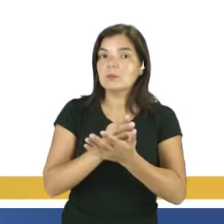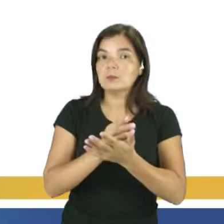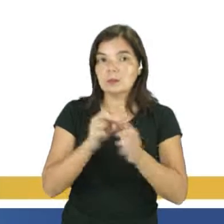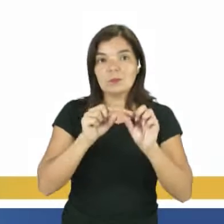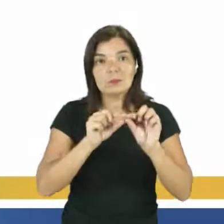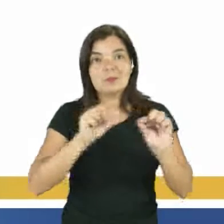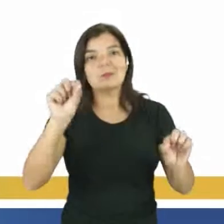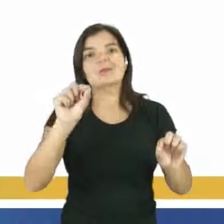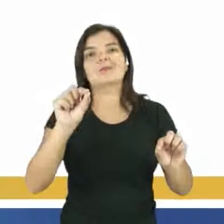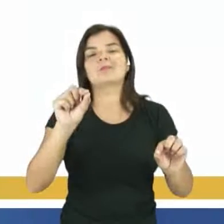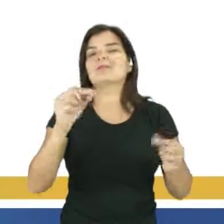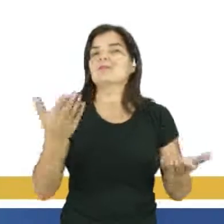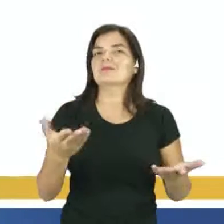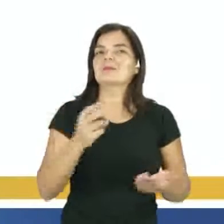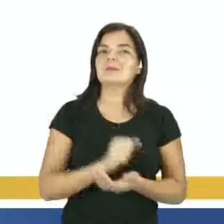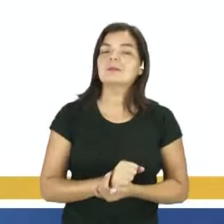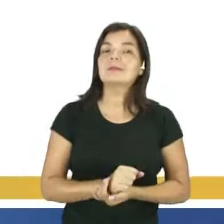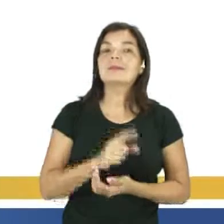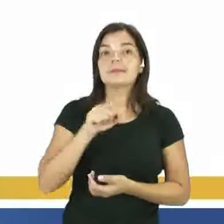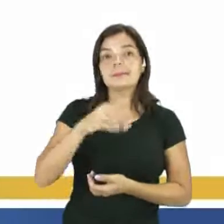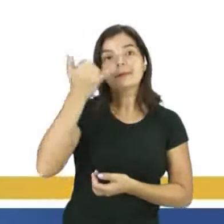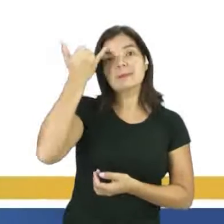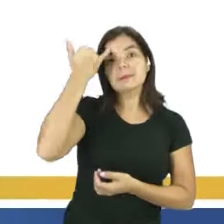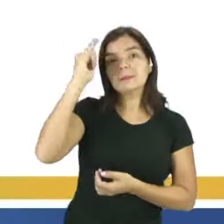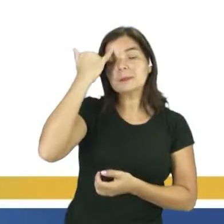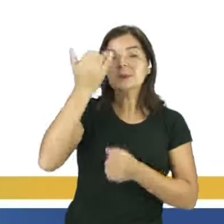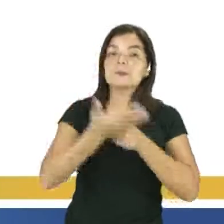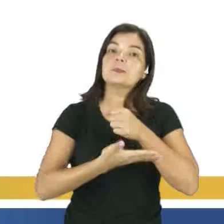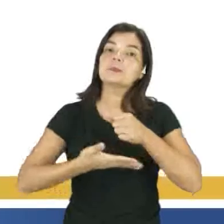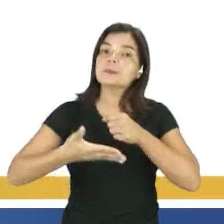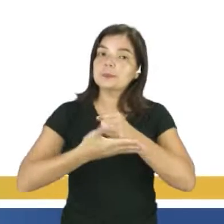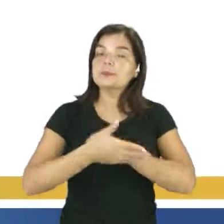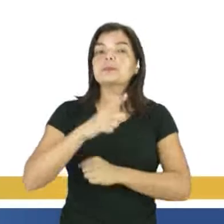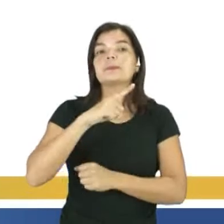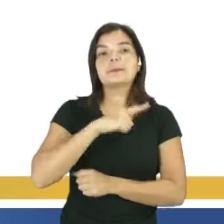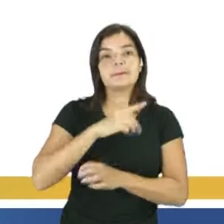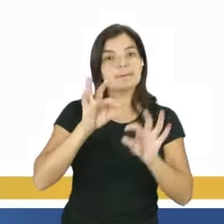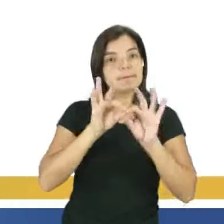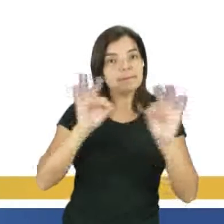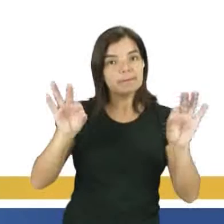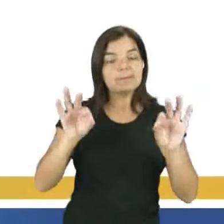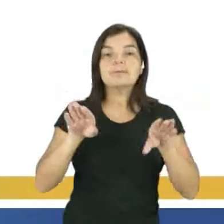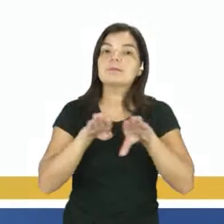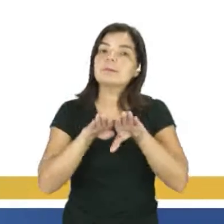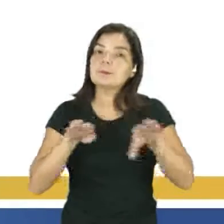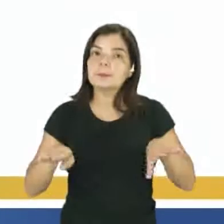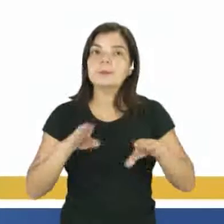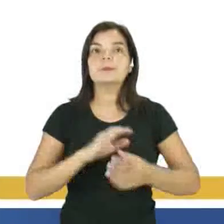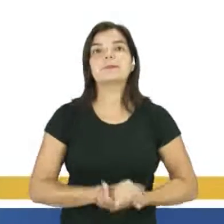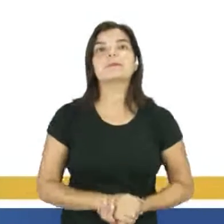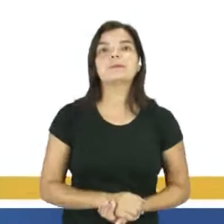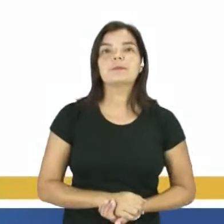uma reta. Então, gente, essa é a ideia básica que você tem que ter de reta e plano.